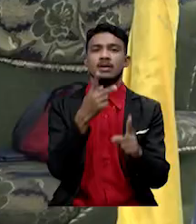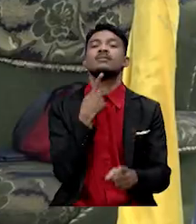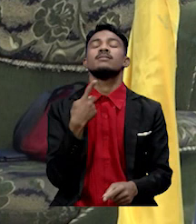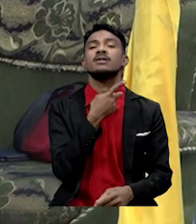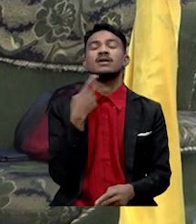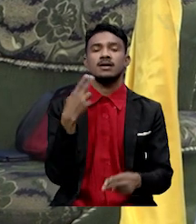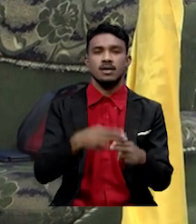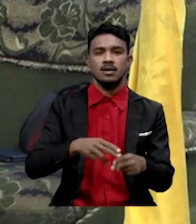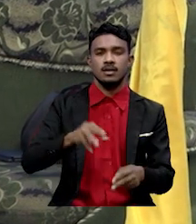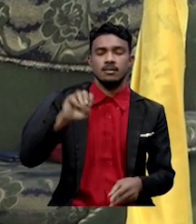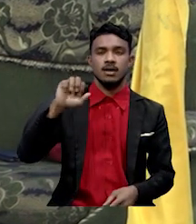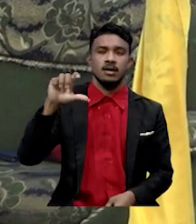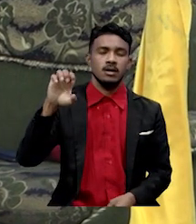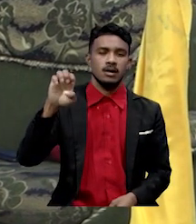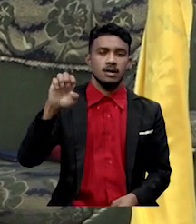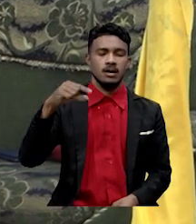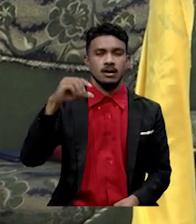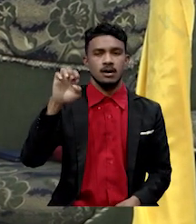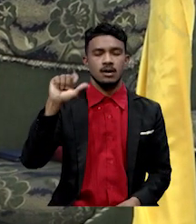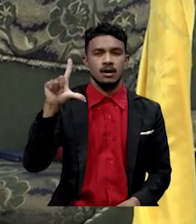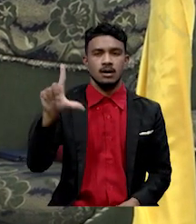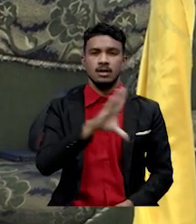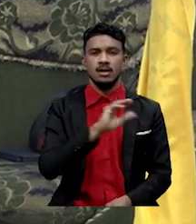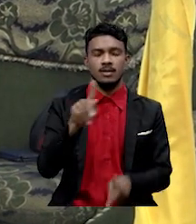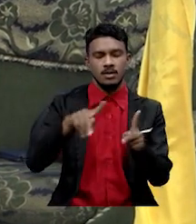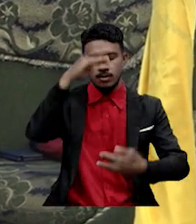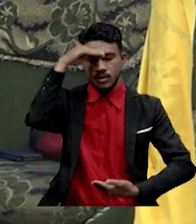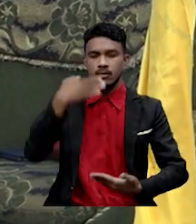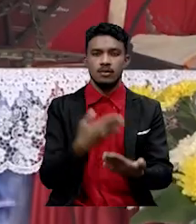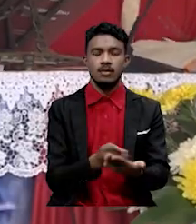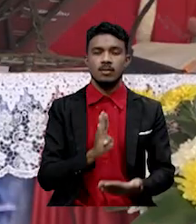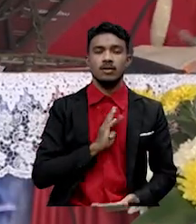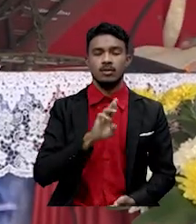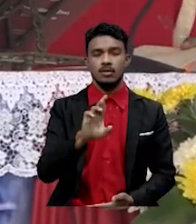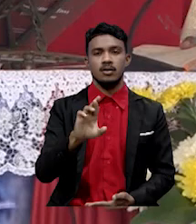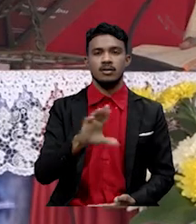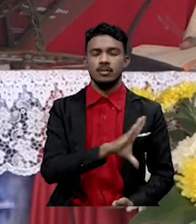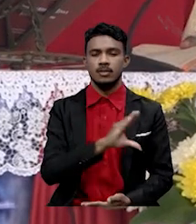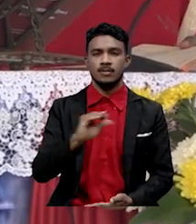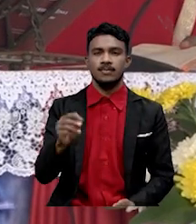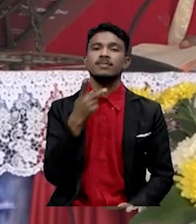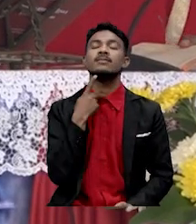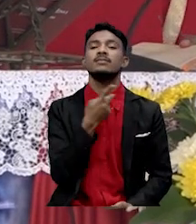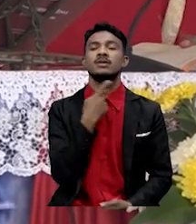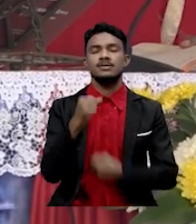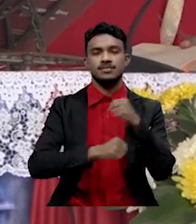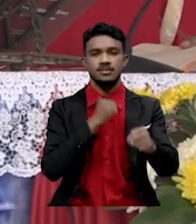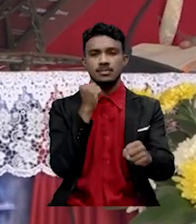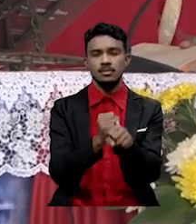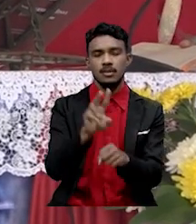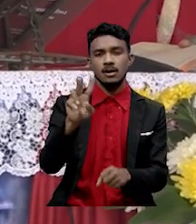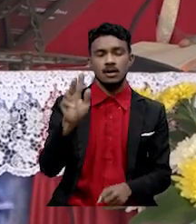Lemos, nebenudarmos paroquiano Becora Wangida. Celebração missa para festa Padroeiro Paróquia Batinan Limanolo Resenjito,